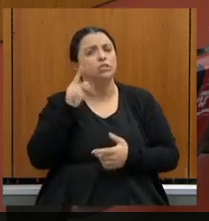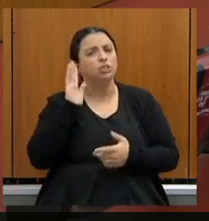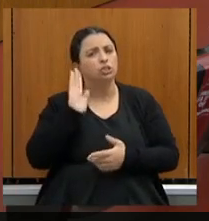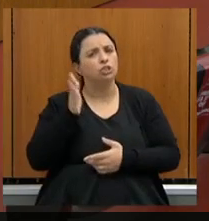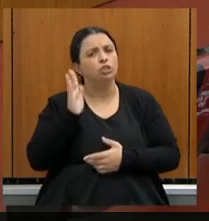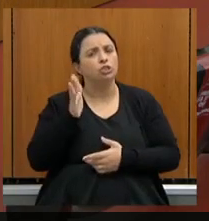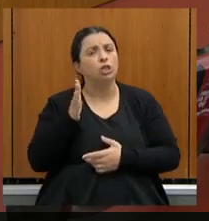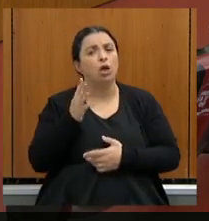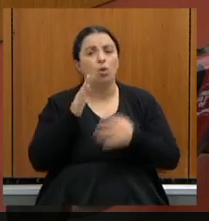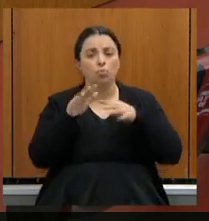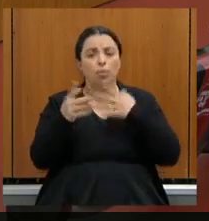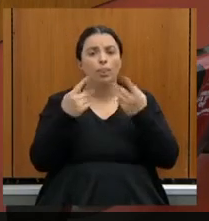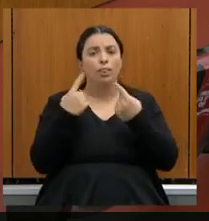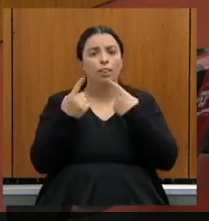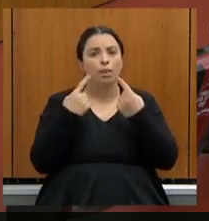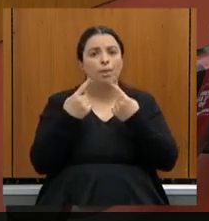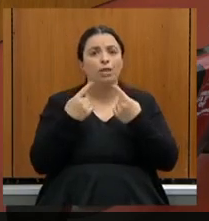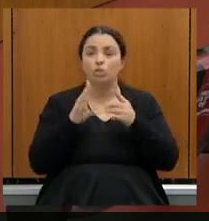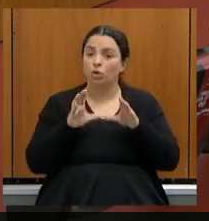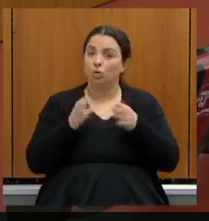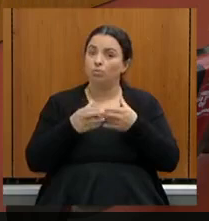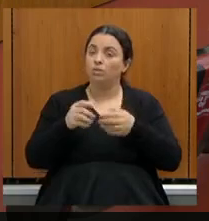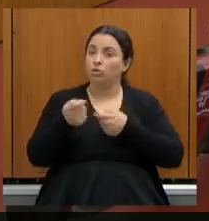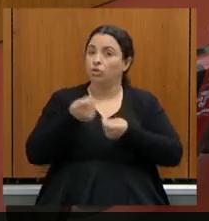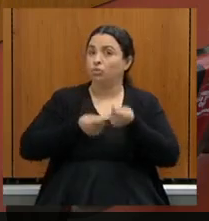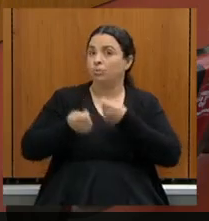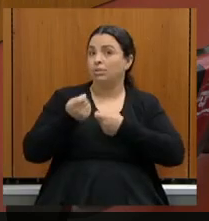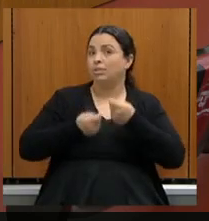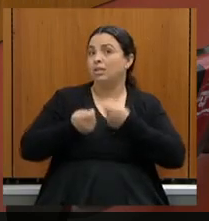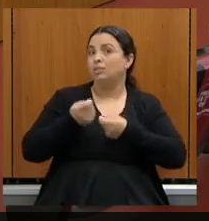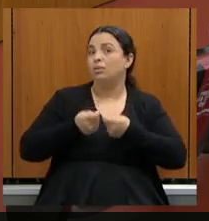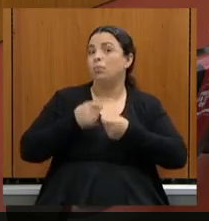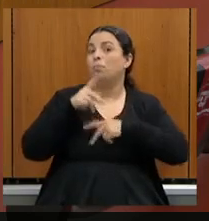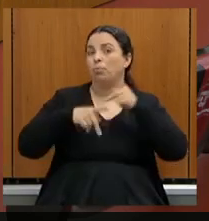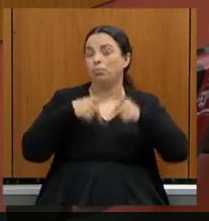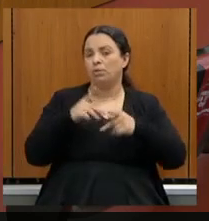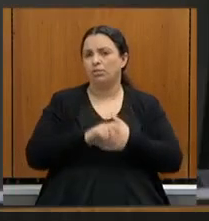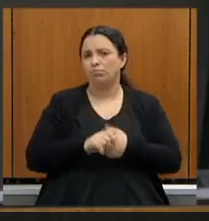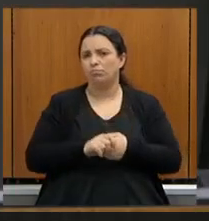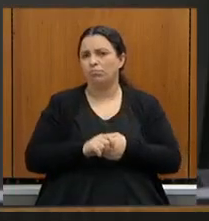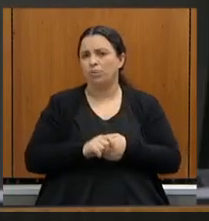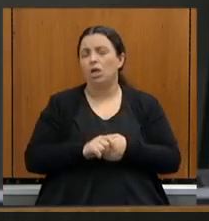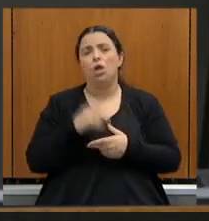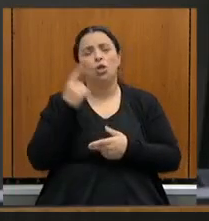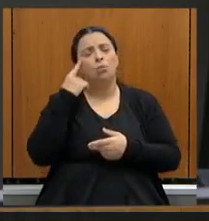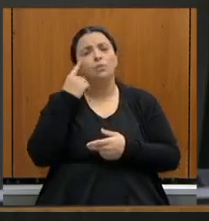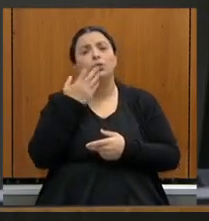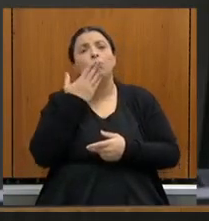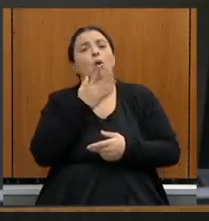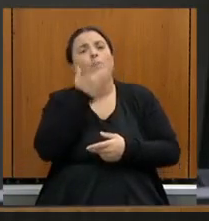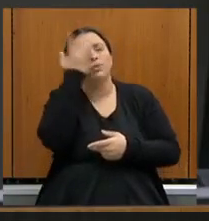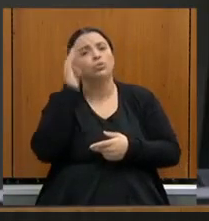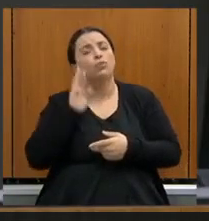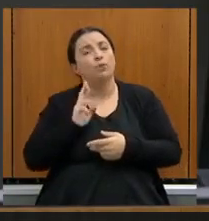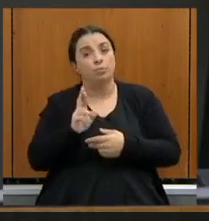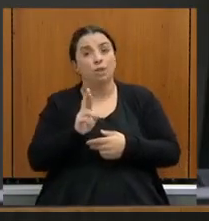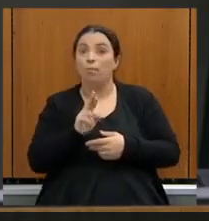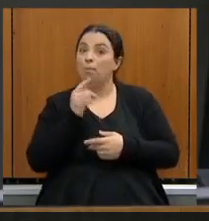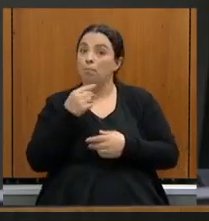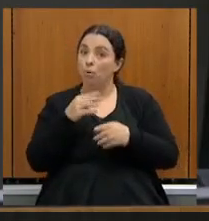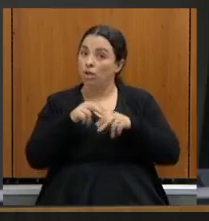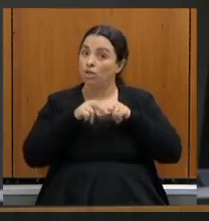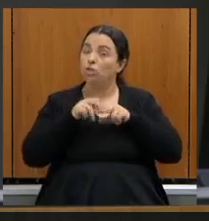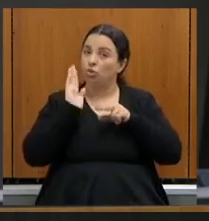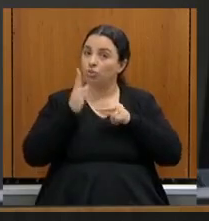Administração Pública. Estou verificando aqui quem o representou, porque o senhor foi convidado para participar.